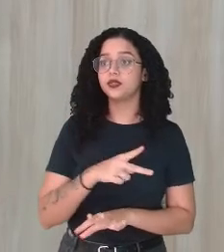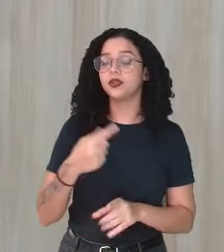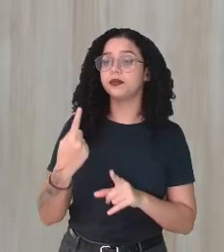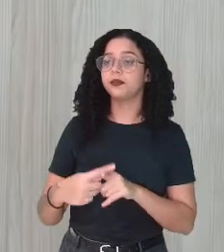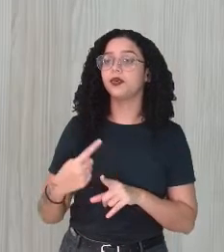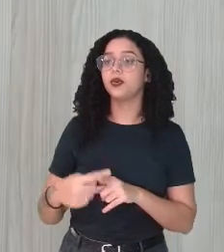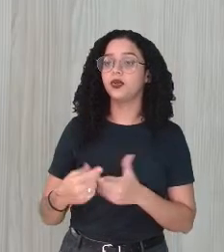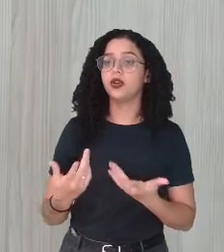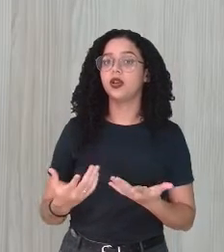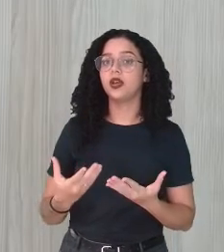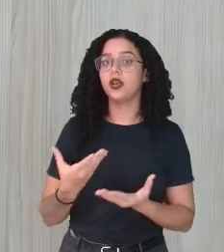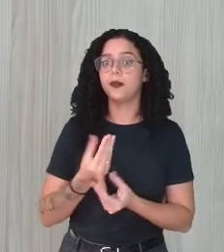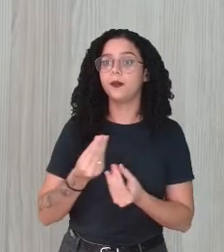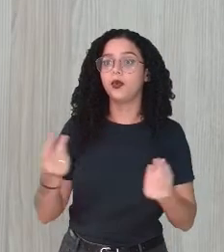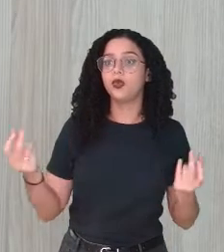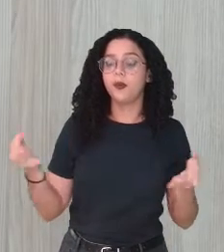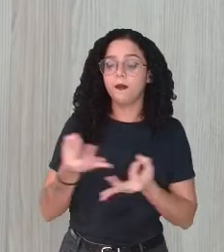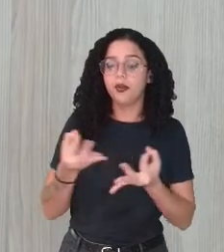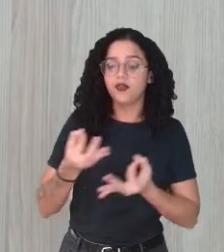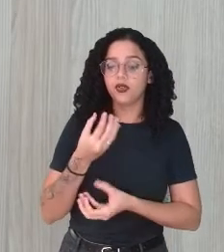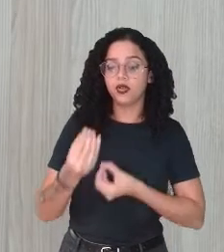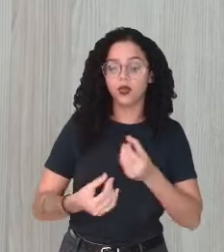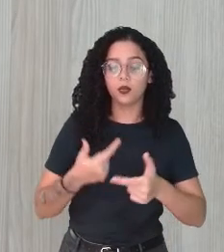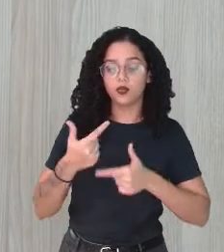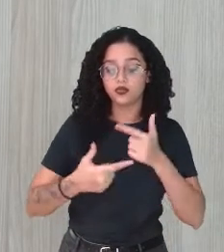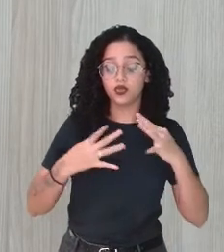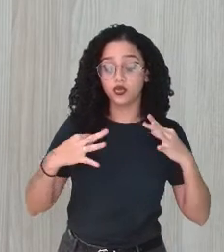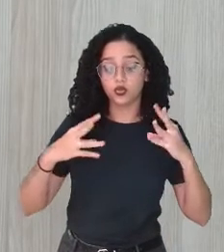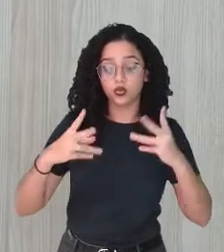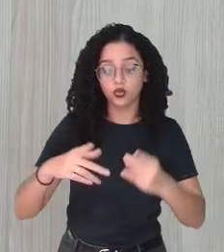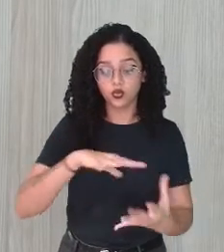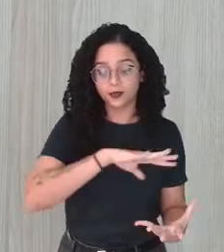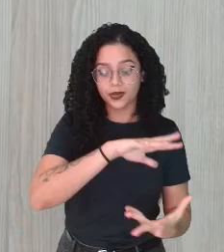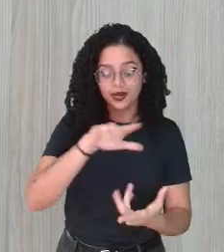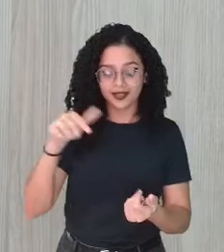que é tão perfeito, né, como funciona tudo